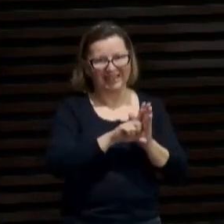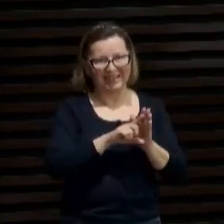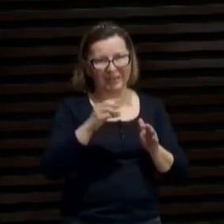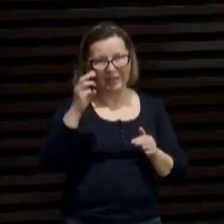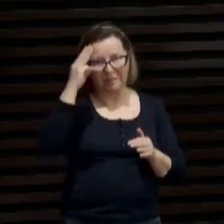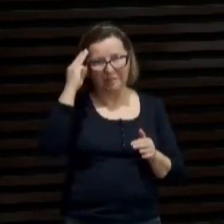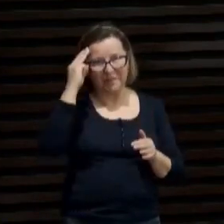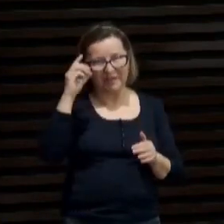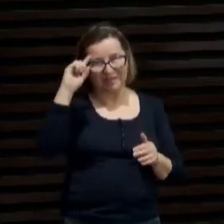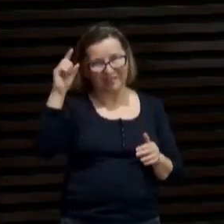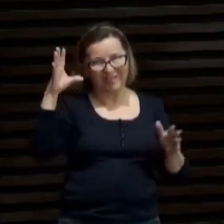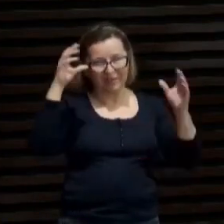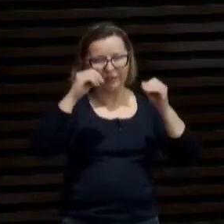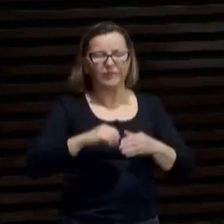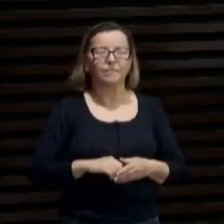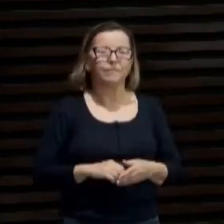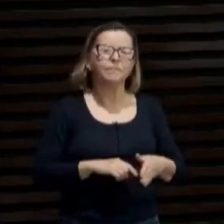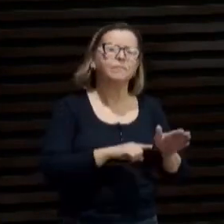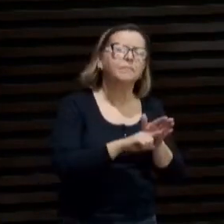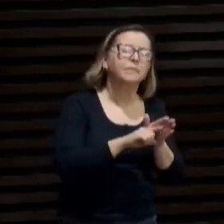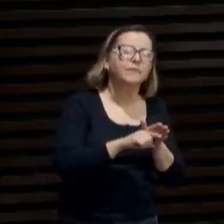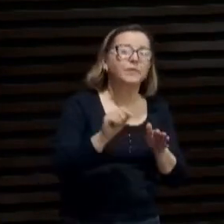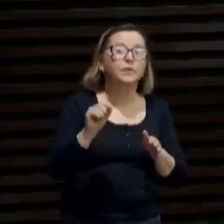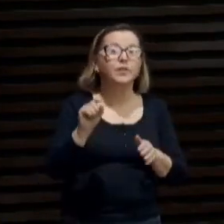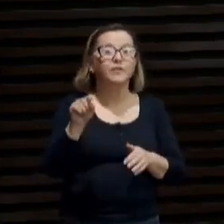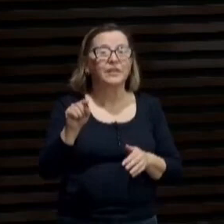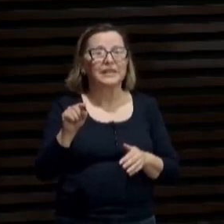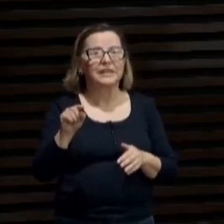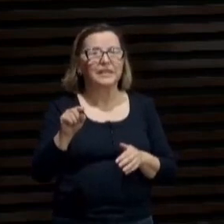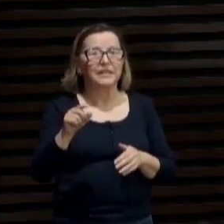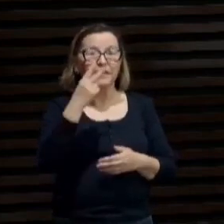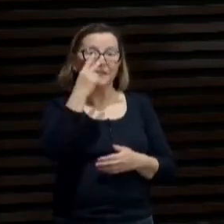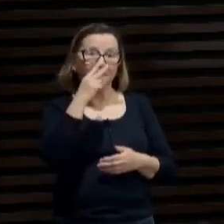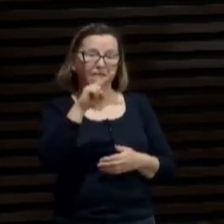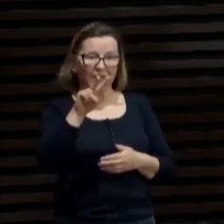E eu te pergunto, amado, o que você tem assistido?